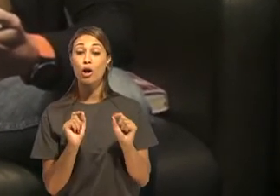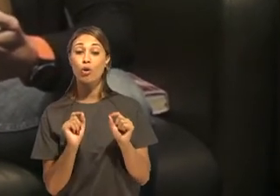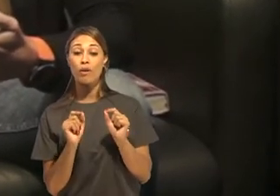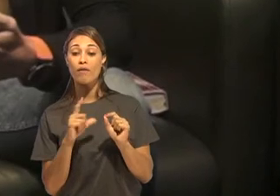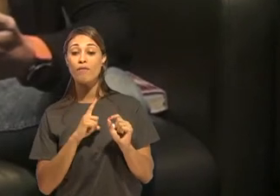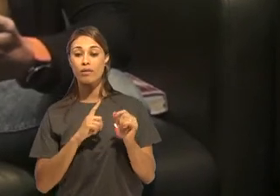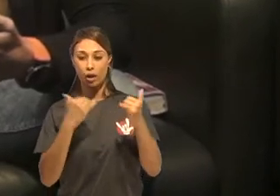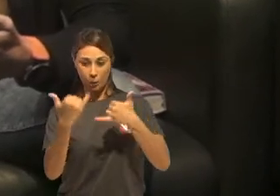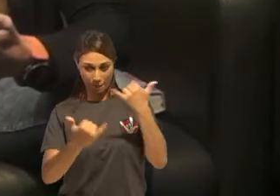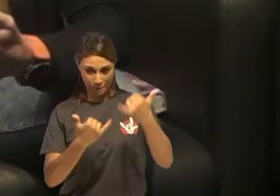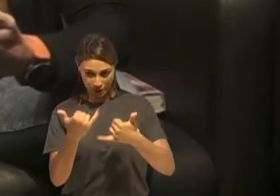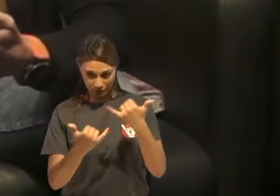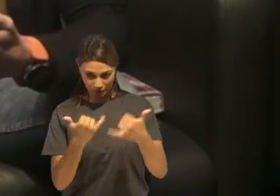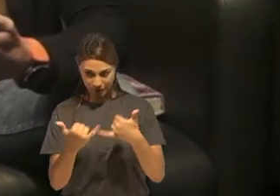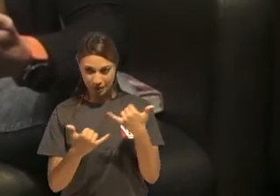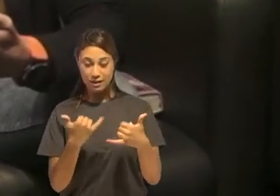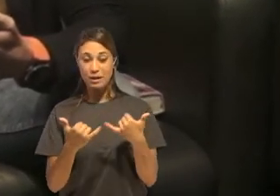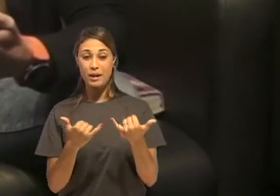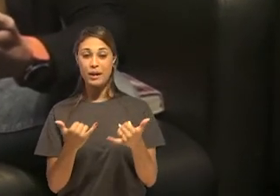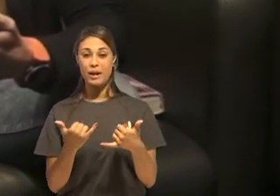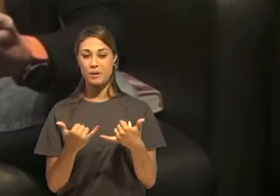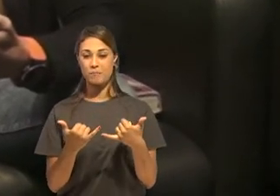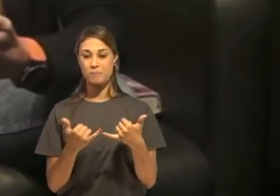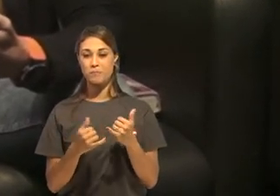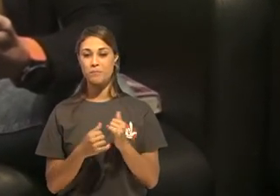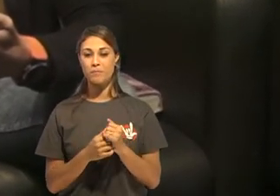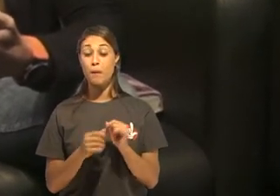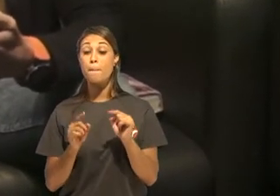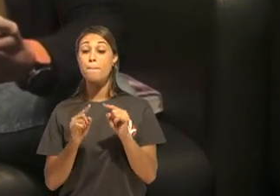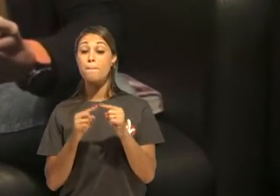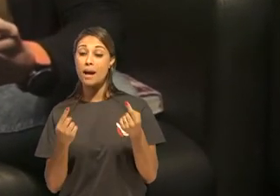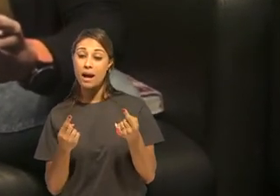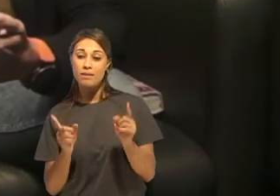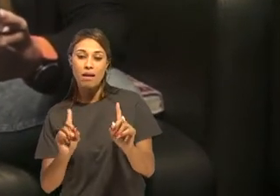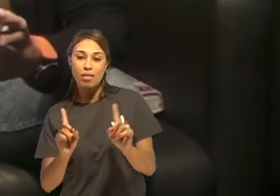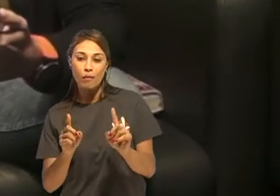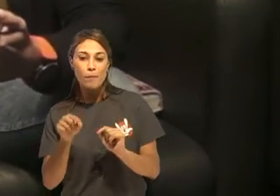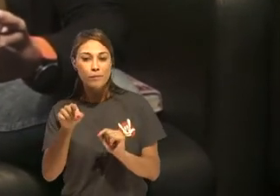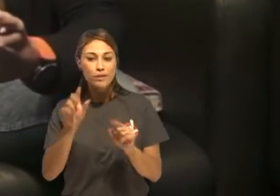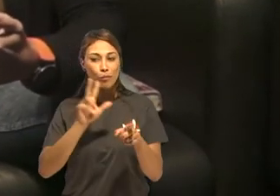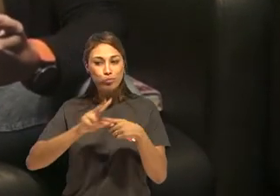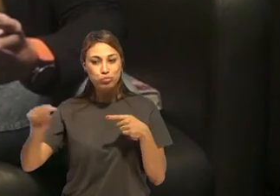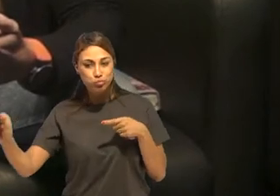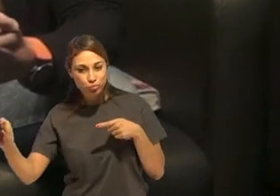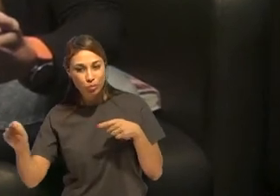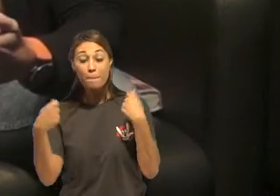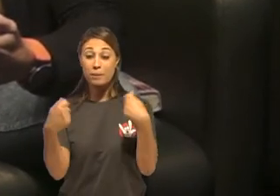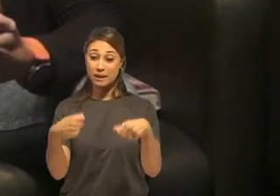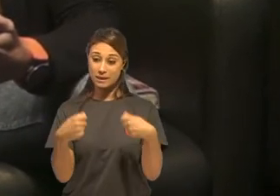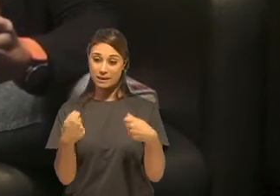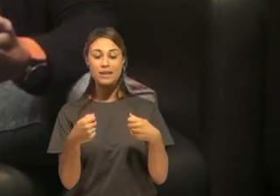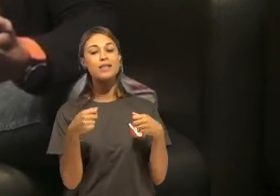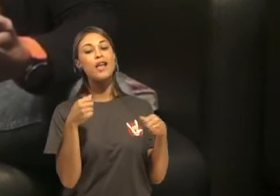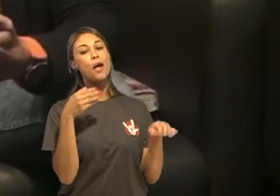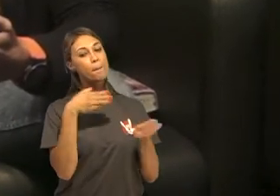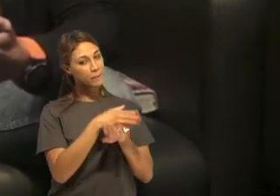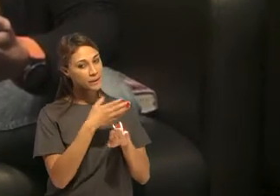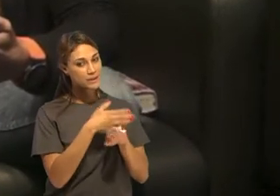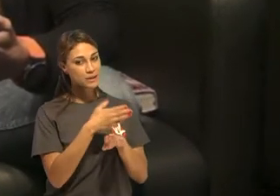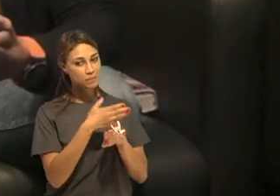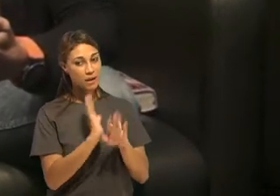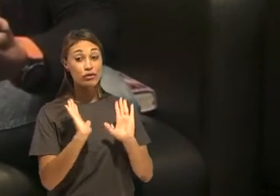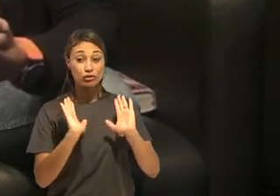vai anunciar antes, ok? Mas isso não é para você fugir, ok? Você vai ter que participar. Separou já o seu grupo